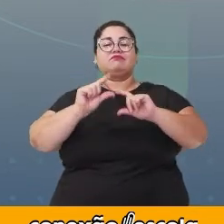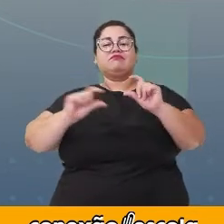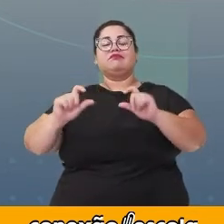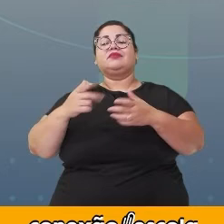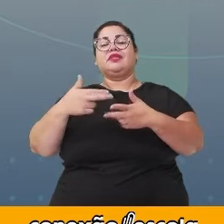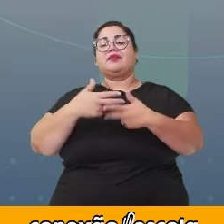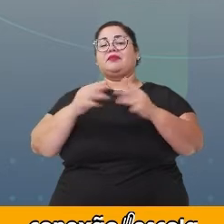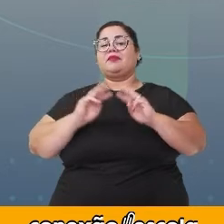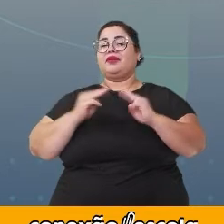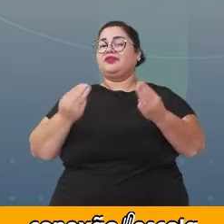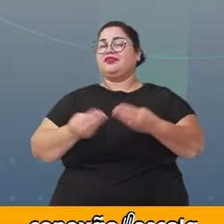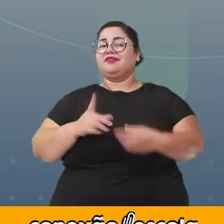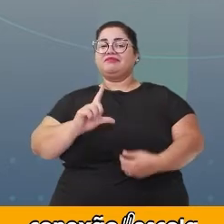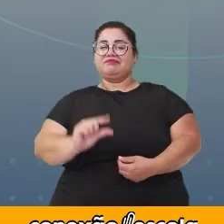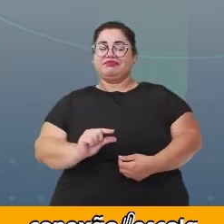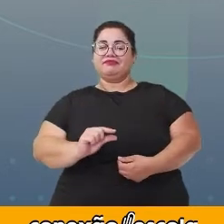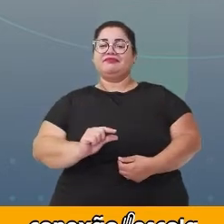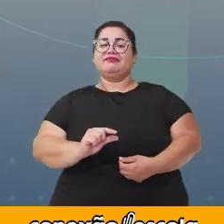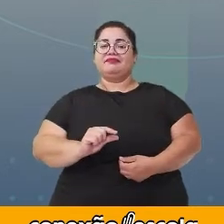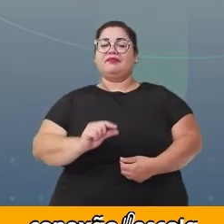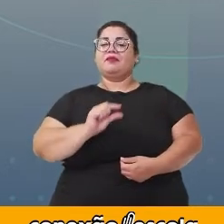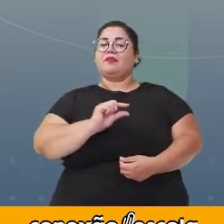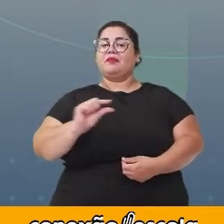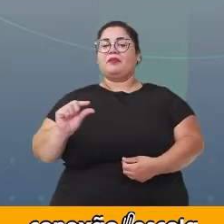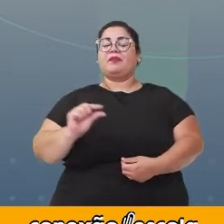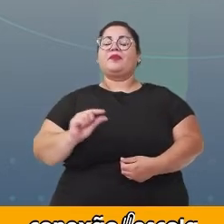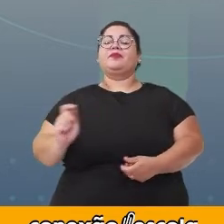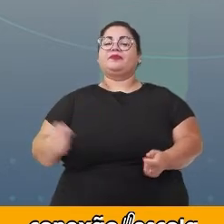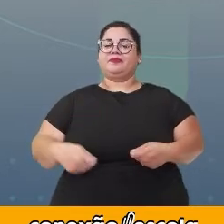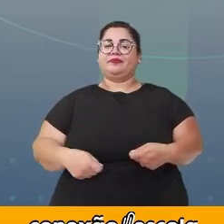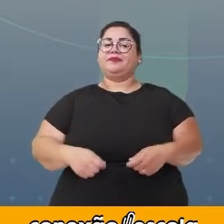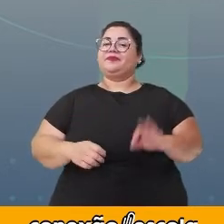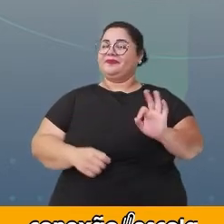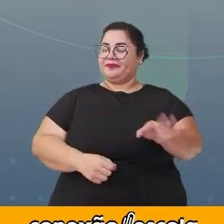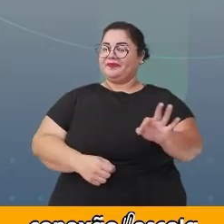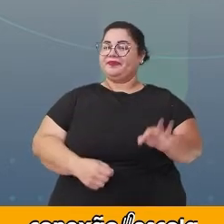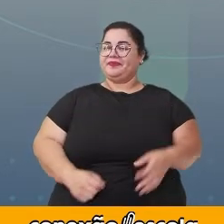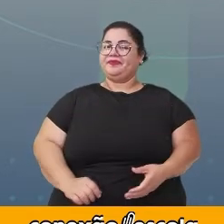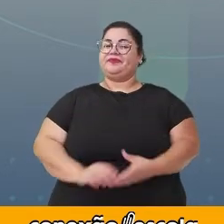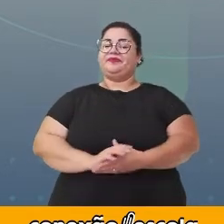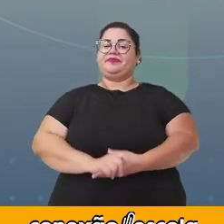medir medidas pequenas, de menor massa, certo?